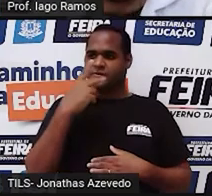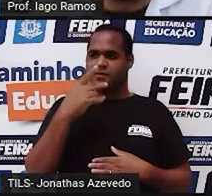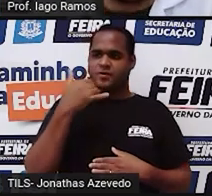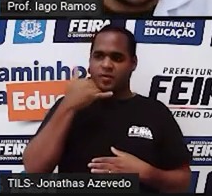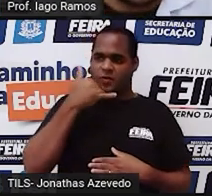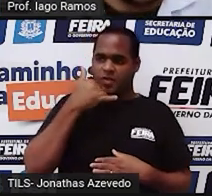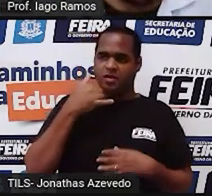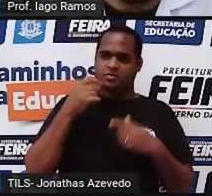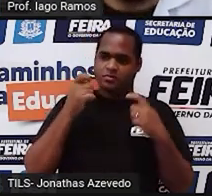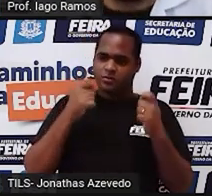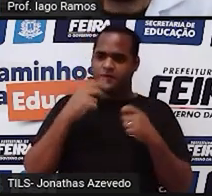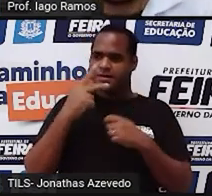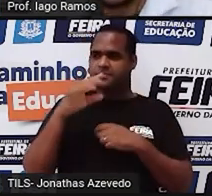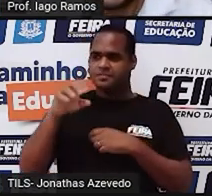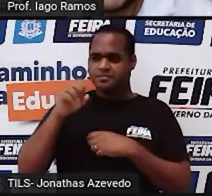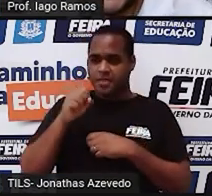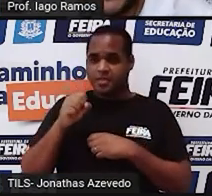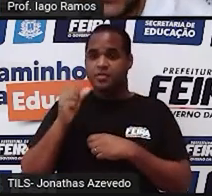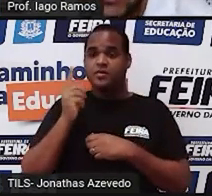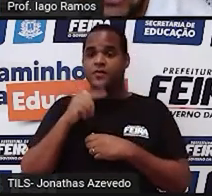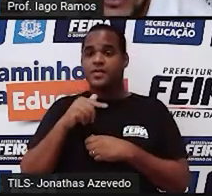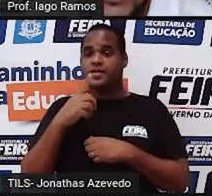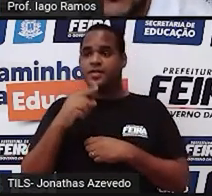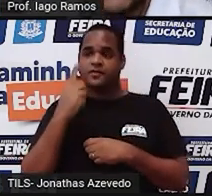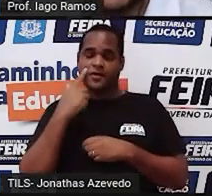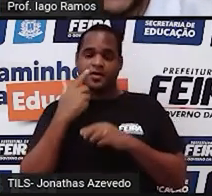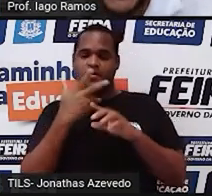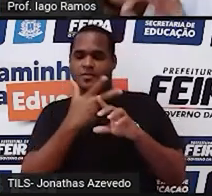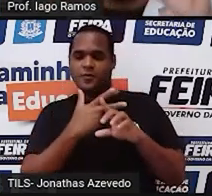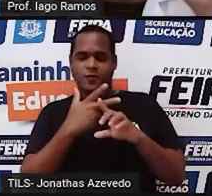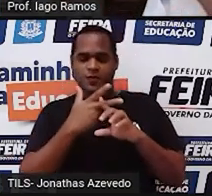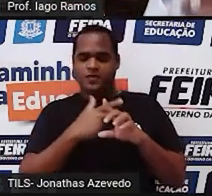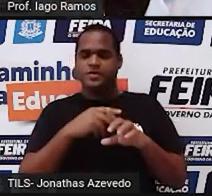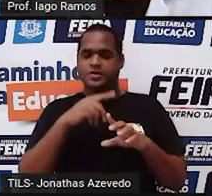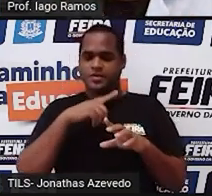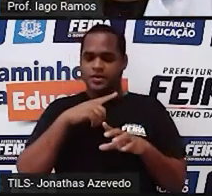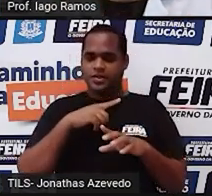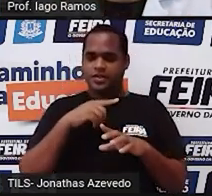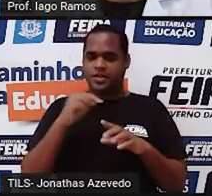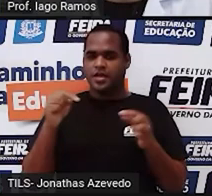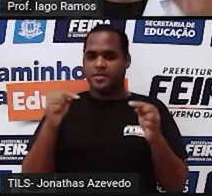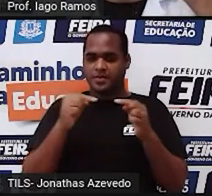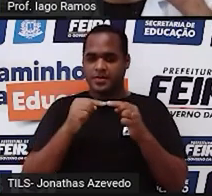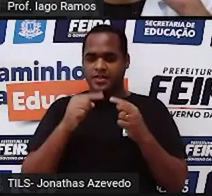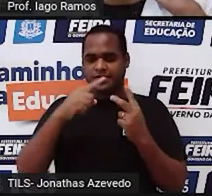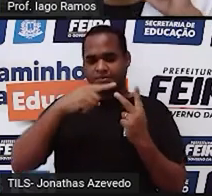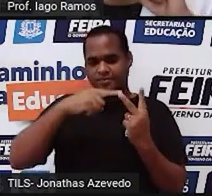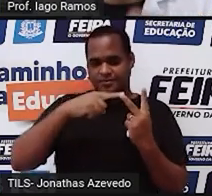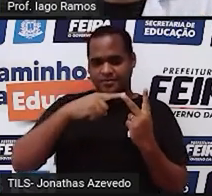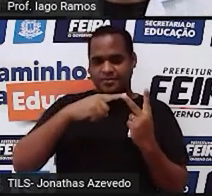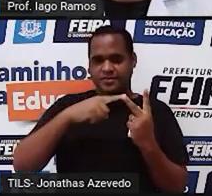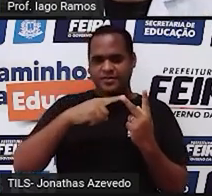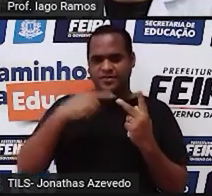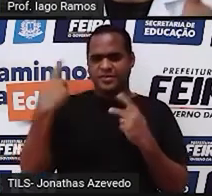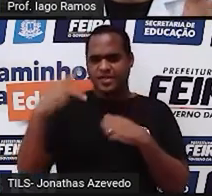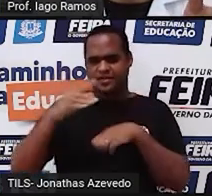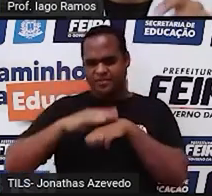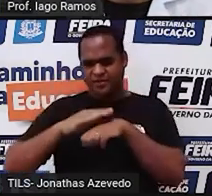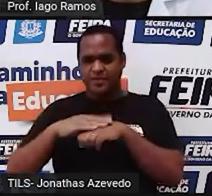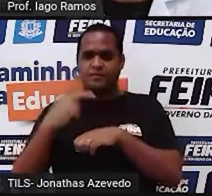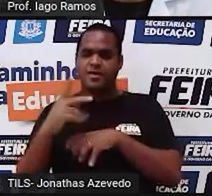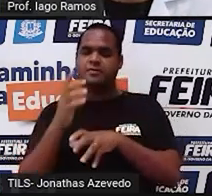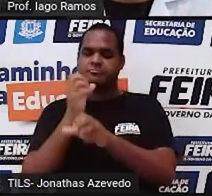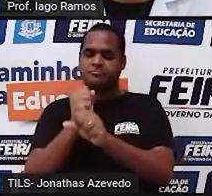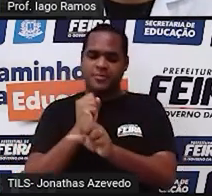nesse aparelho celular que você pegou você procura né o símbolo Zinho da raiz quadrada que é por ela que você